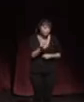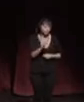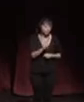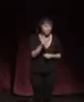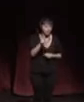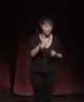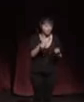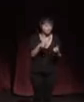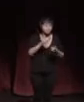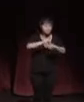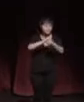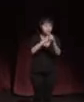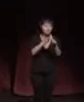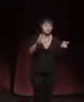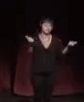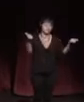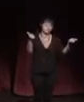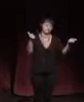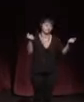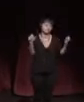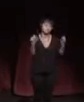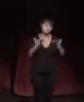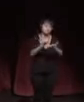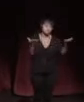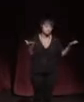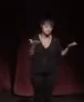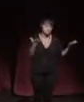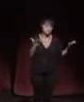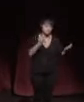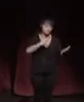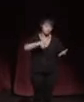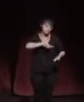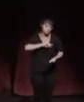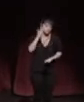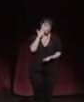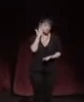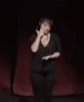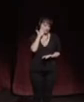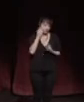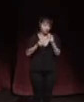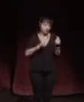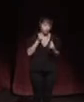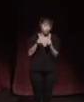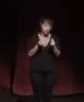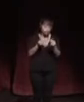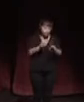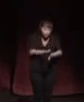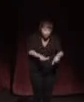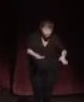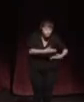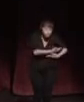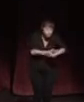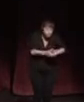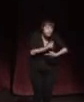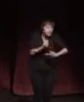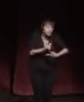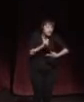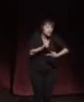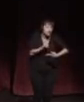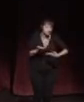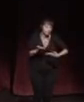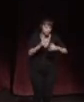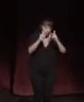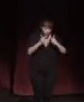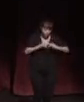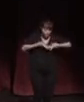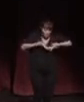qualidade. Ninguém sabe mais do que nós como nos comunicarmos com os bebês, com o ser humano